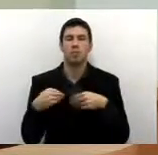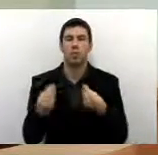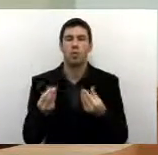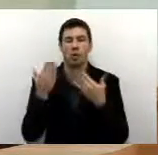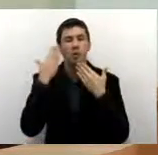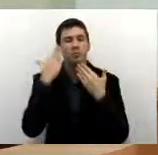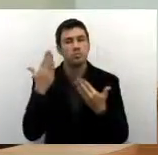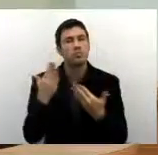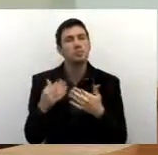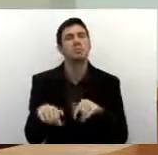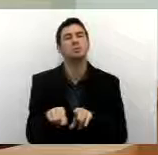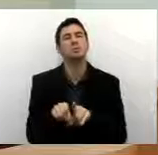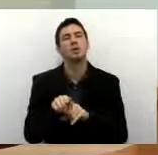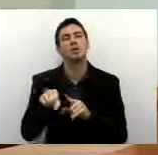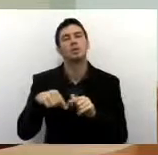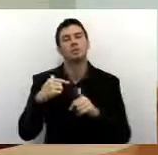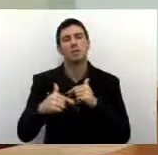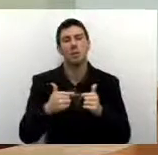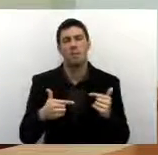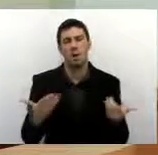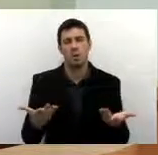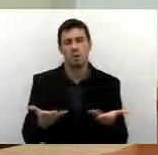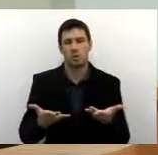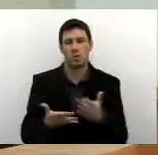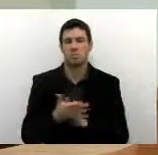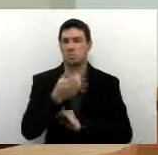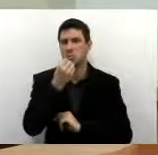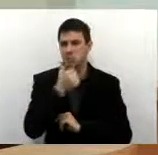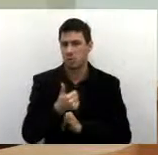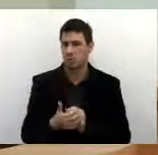agradecimentos por esse trabalho muito bom.